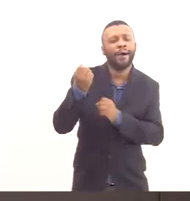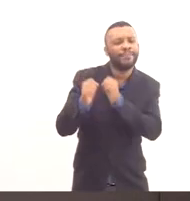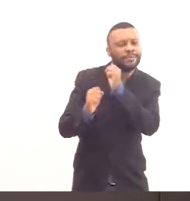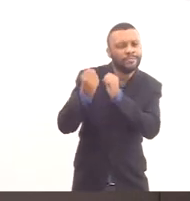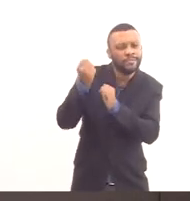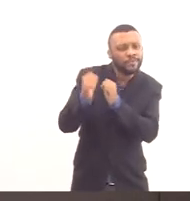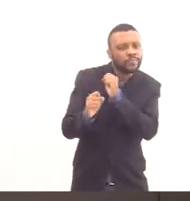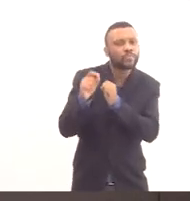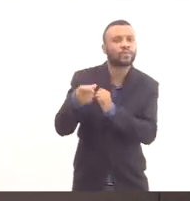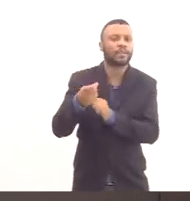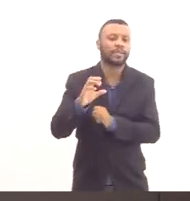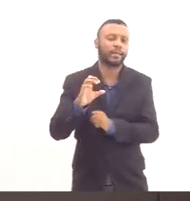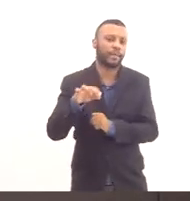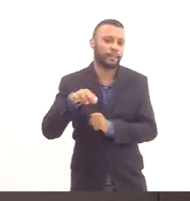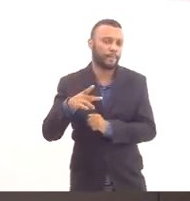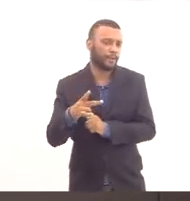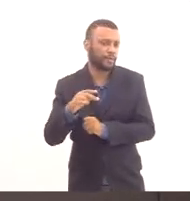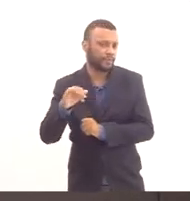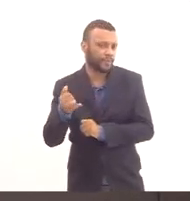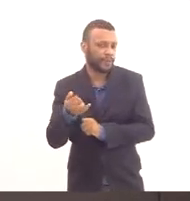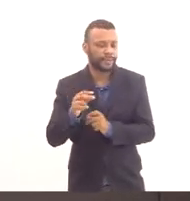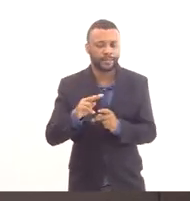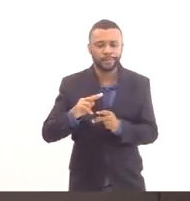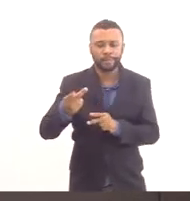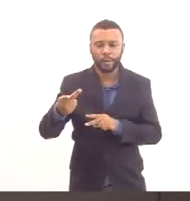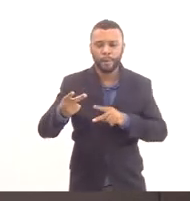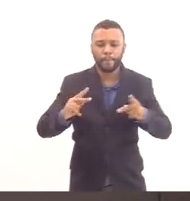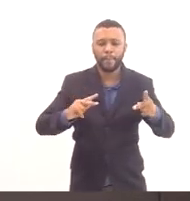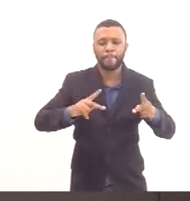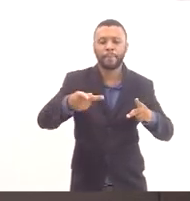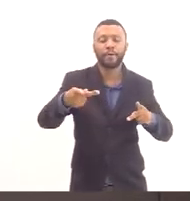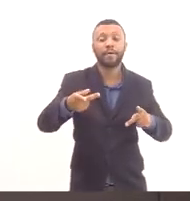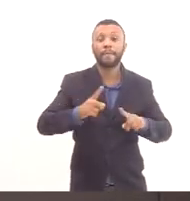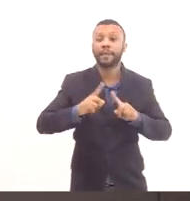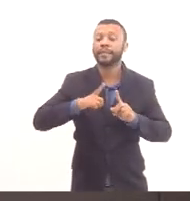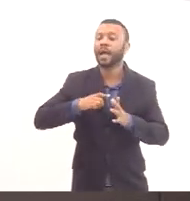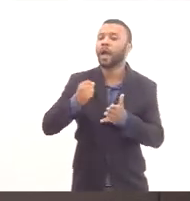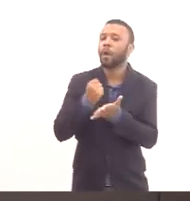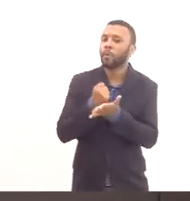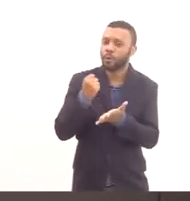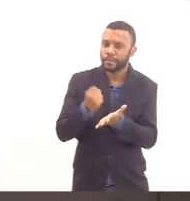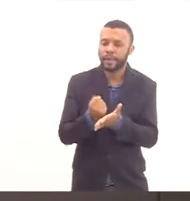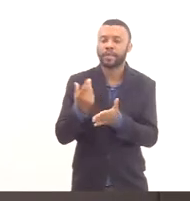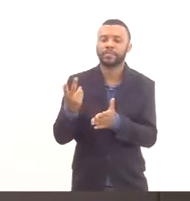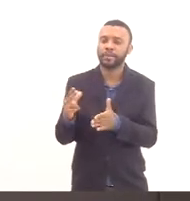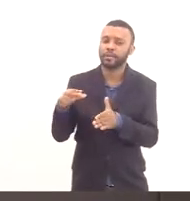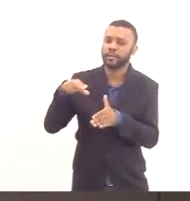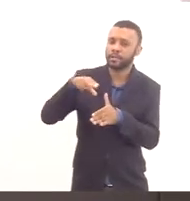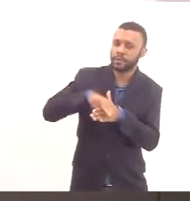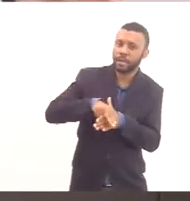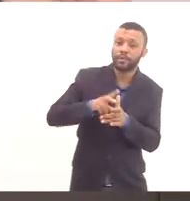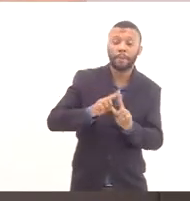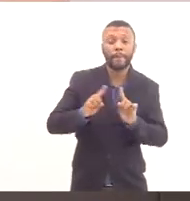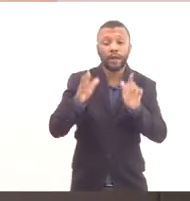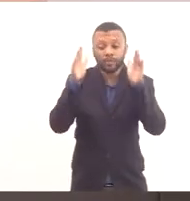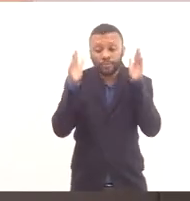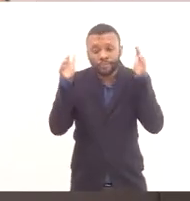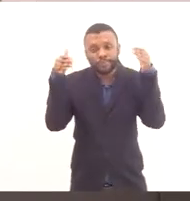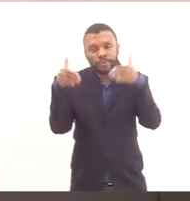transferências aqui para pessoas jurídicas mas não e tem até alguns contratos anexados mas ele não